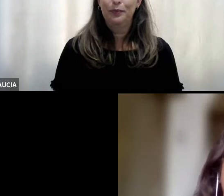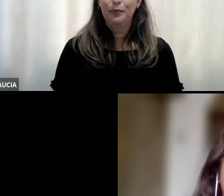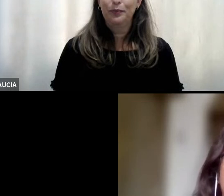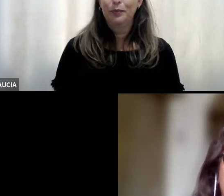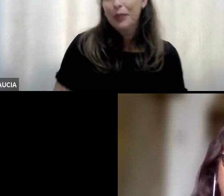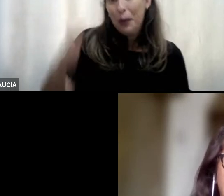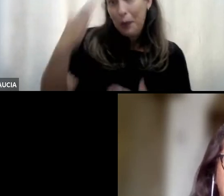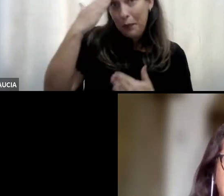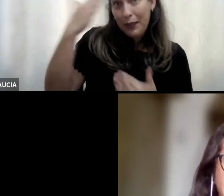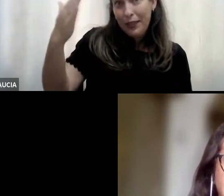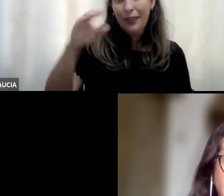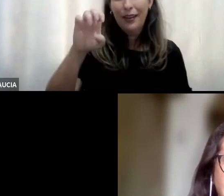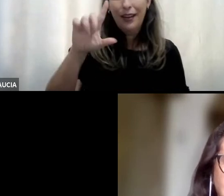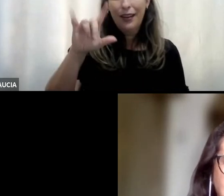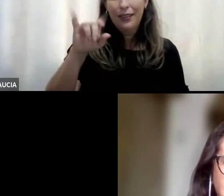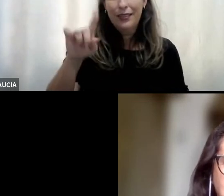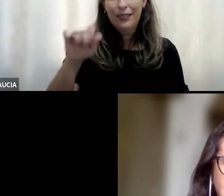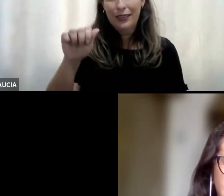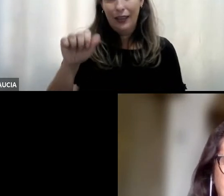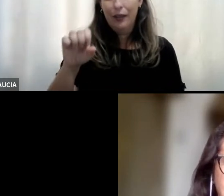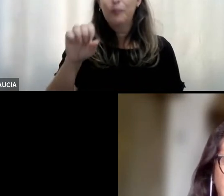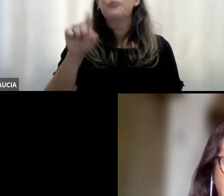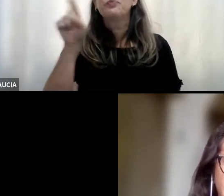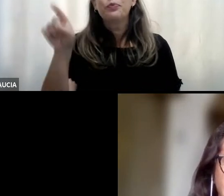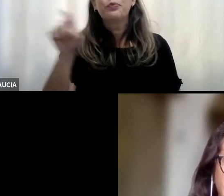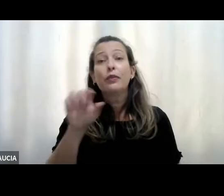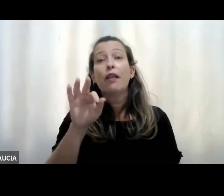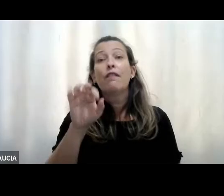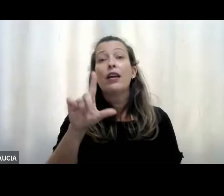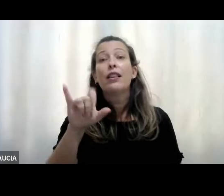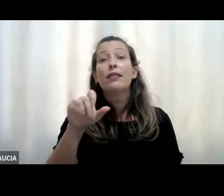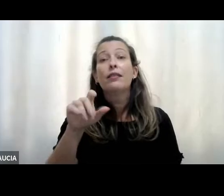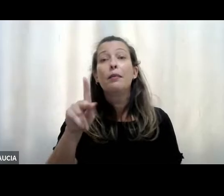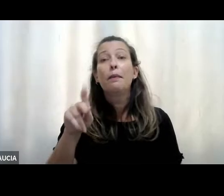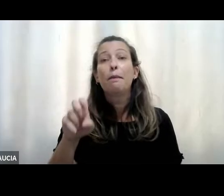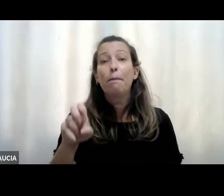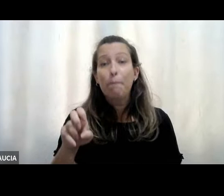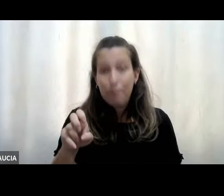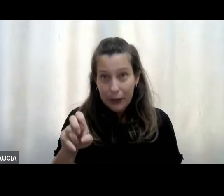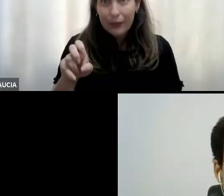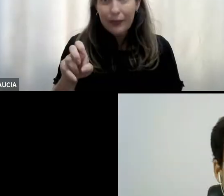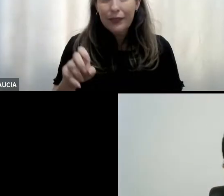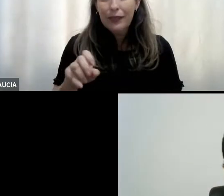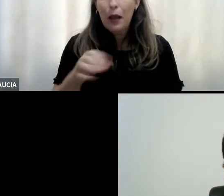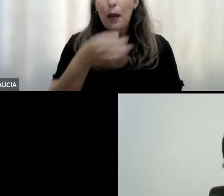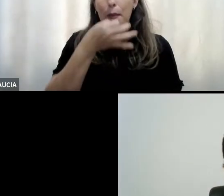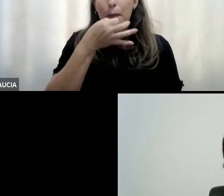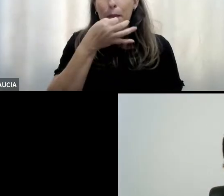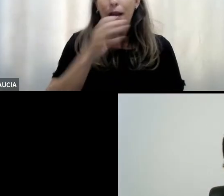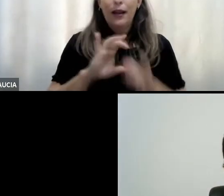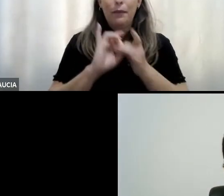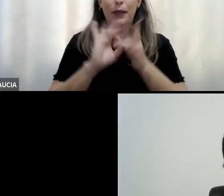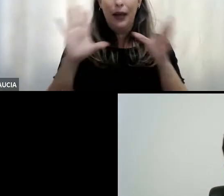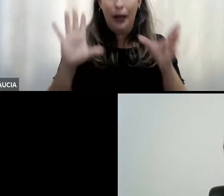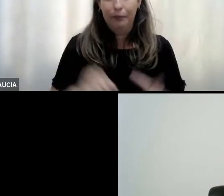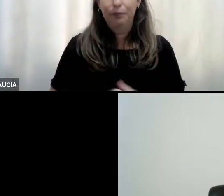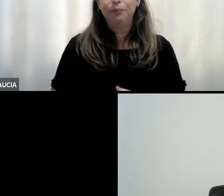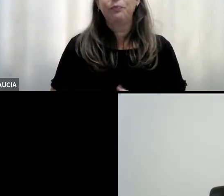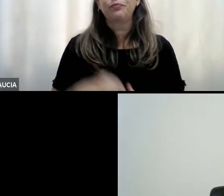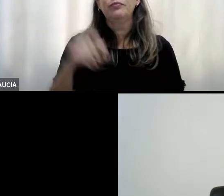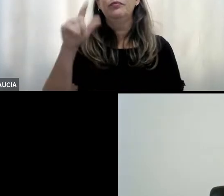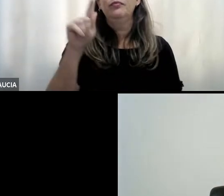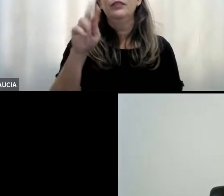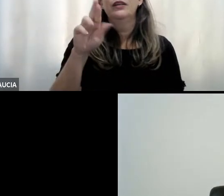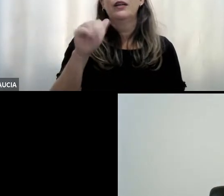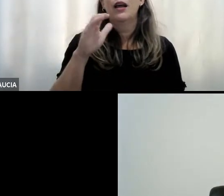Obrigada, Elisa. Felipe, se você puder ativar, por gentileza, a tua câmera, vou repetir para você a pergunta da Graça. Ela pergunta sobre